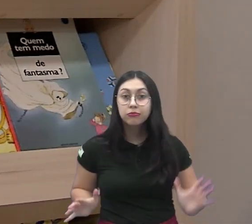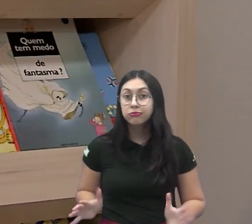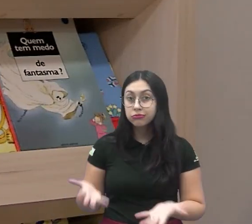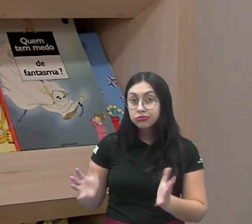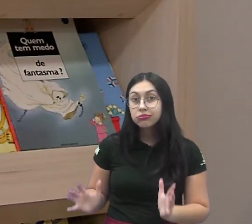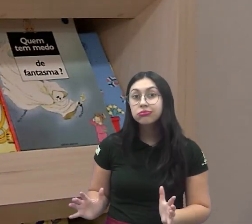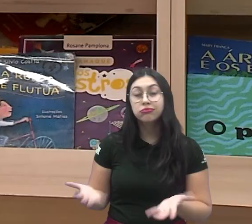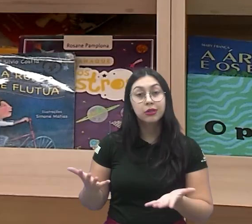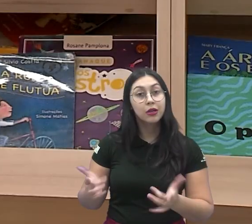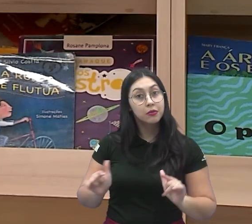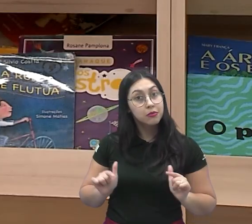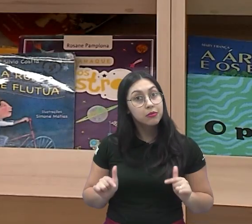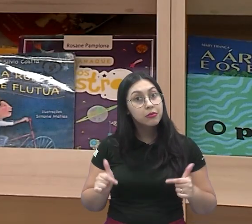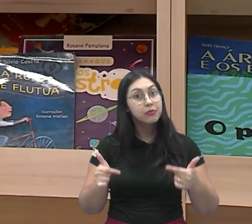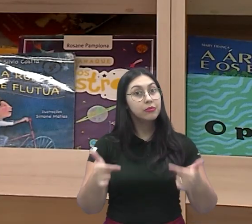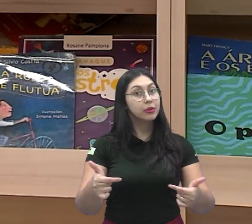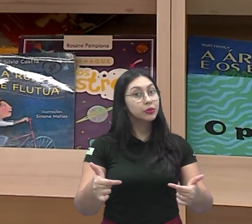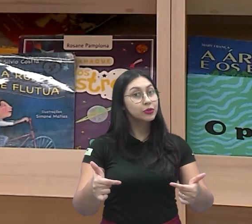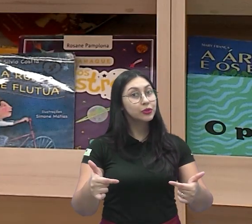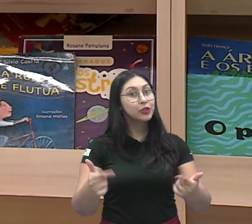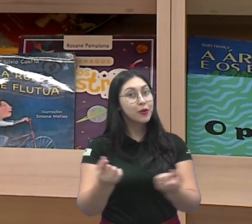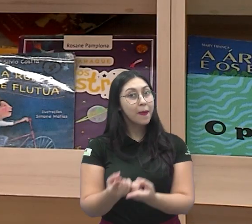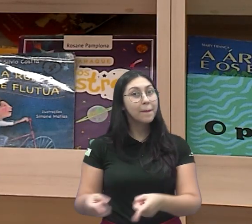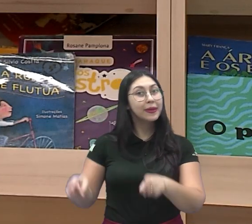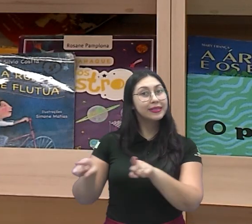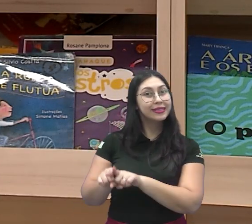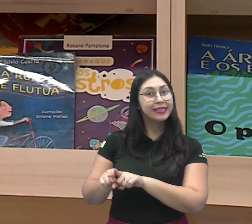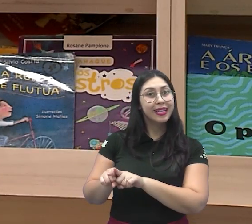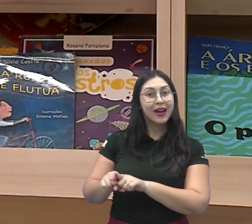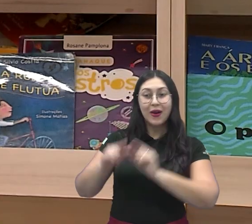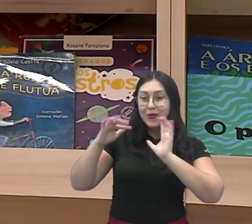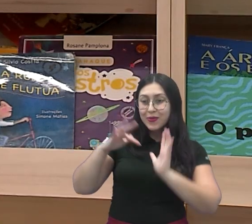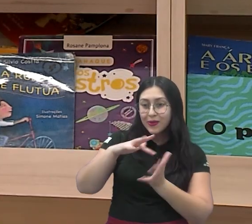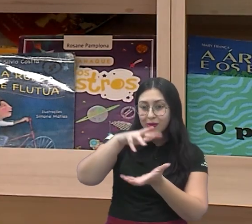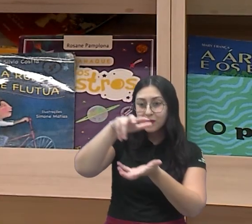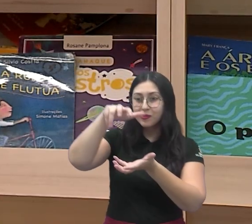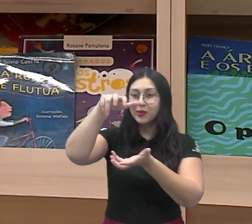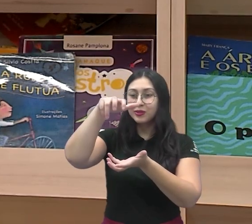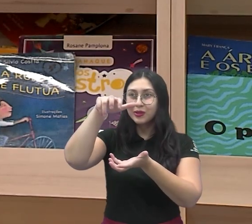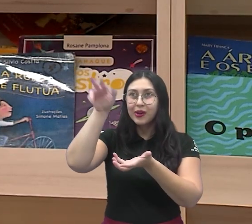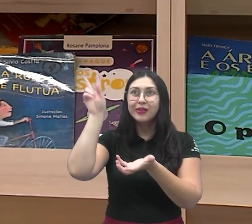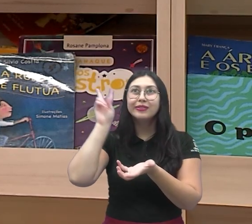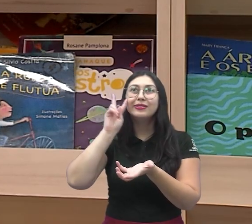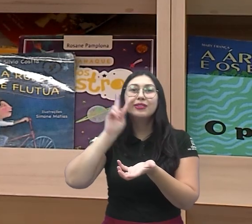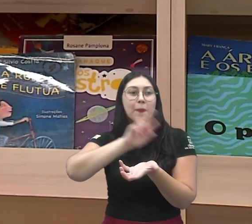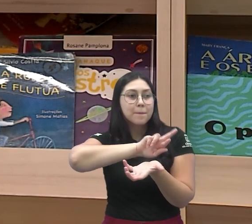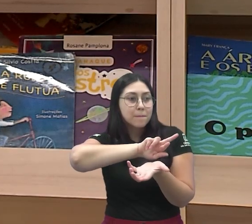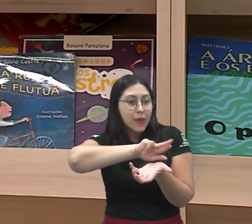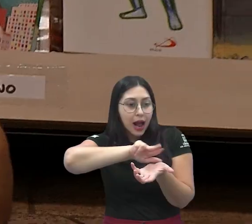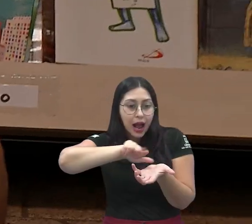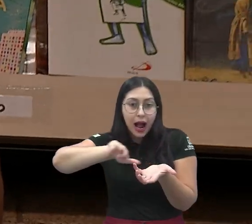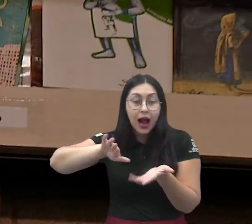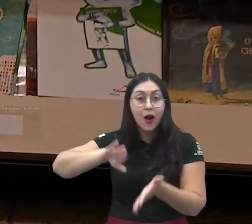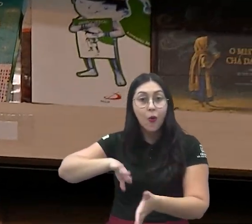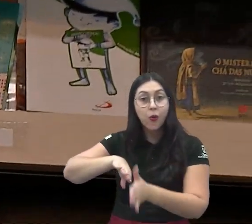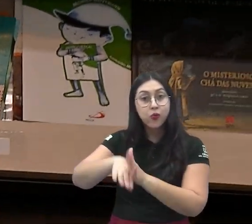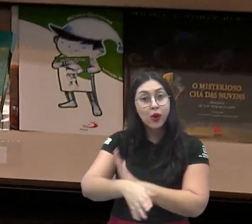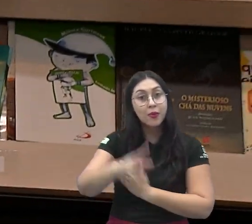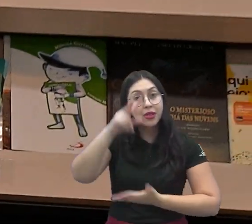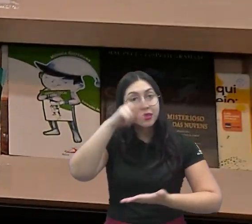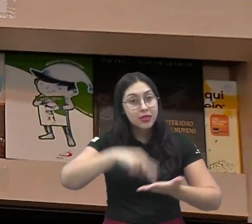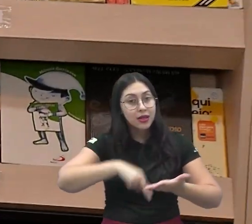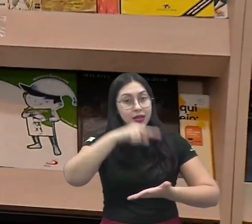novos leitores. Uma iniciativa que se soma a esse universo onde, em meio a tantas histórias, o hábito